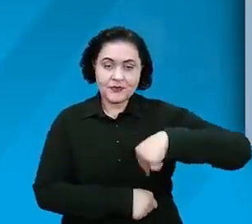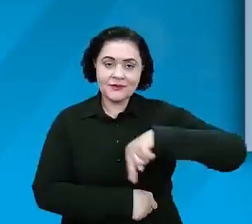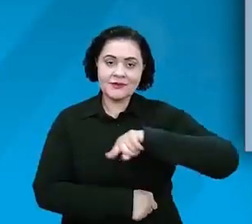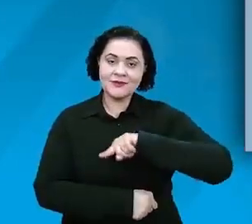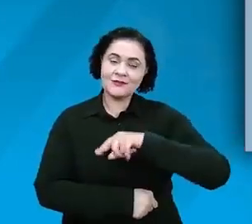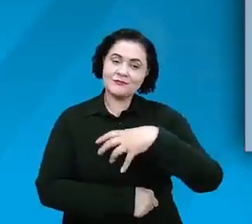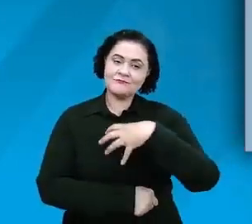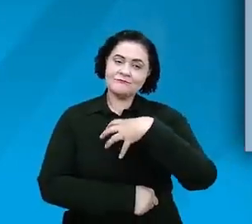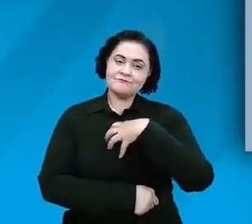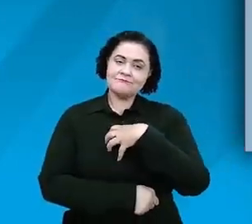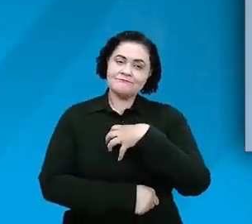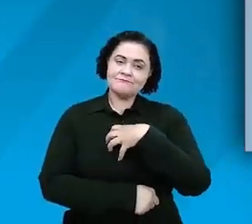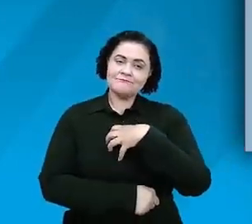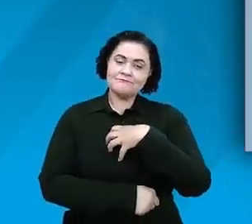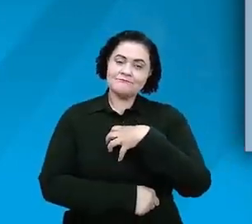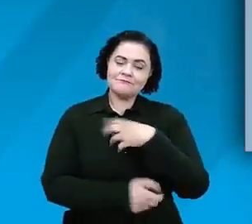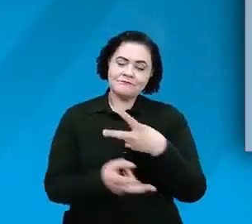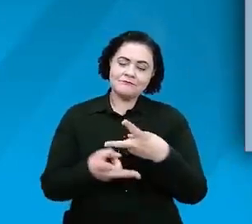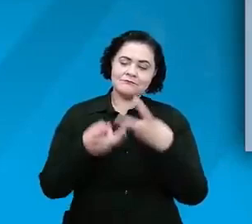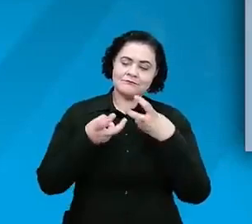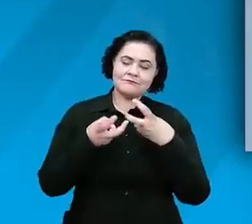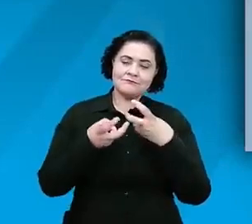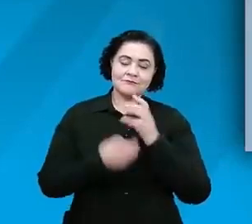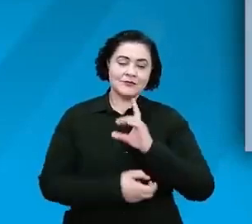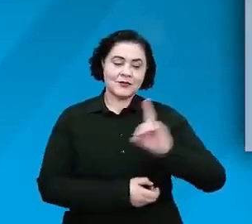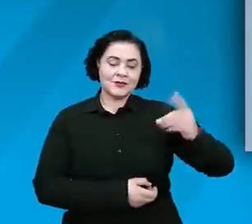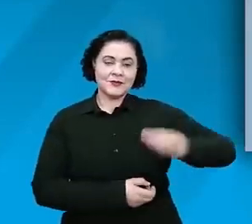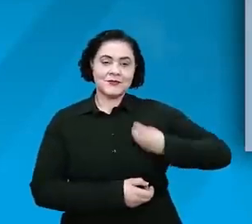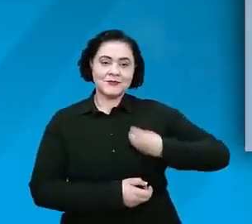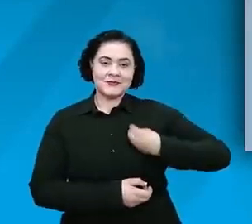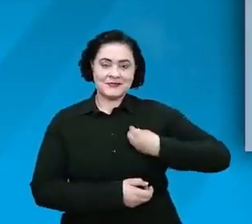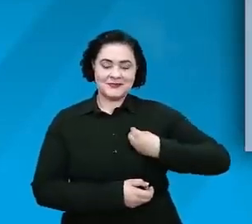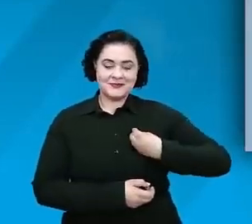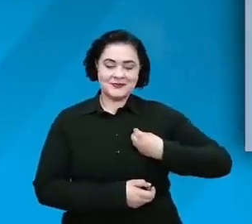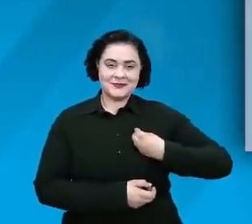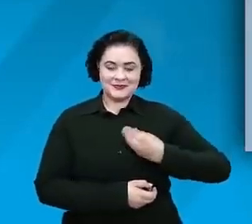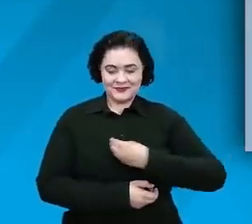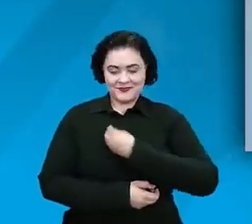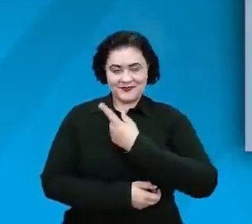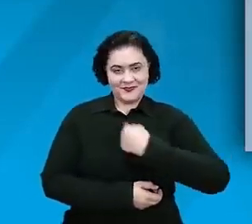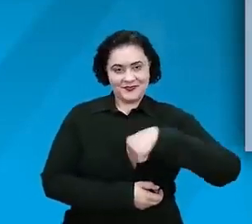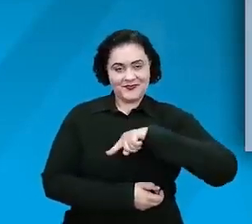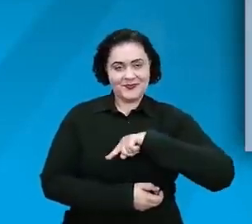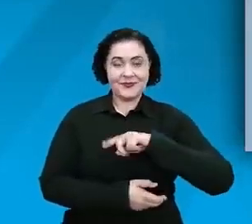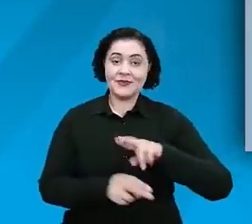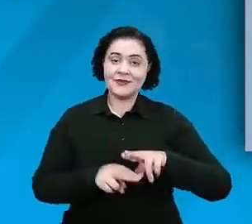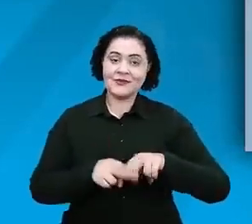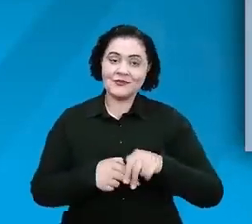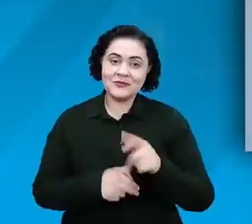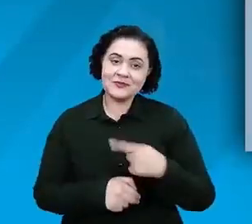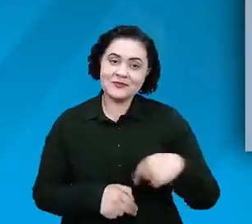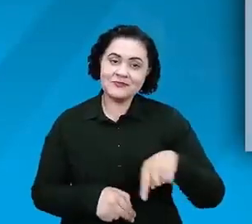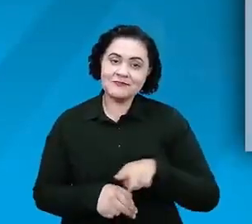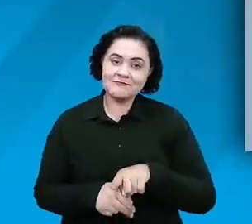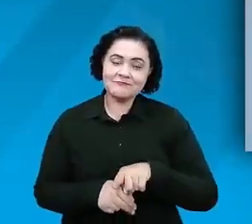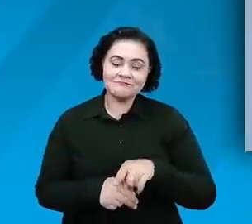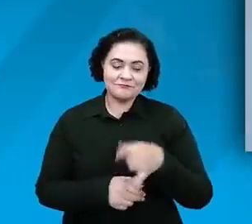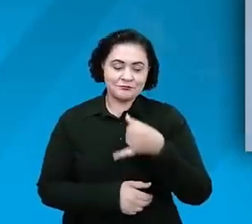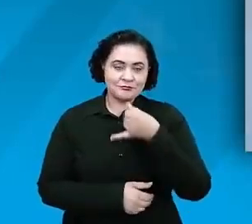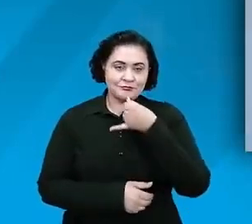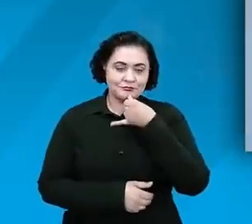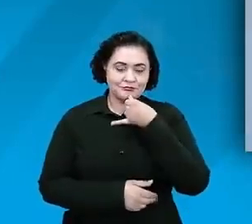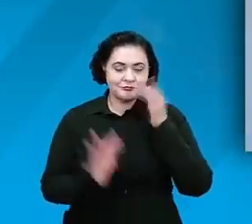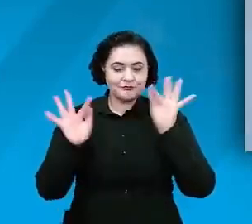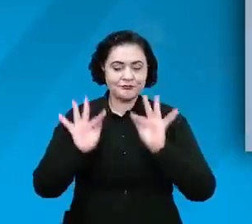nossa condição de perceber a presença de Deus nas nossas vidas e por isso nos tornamos